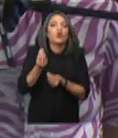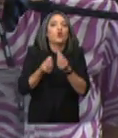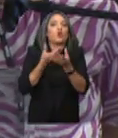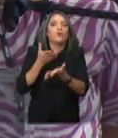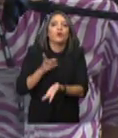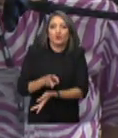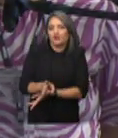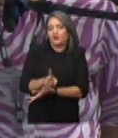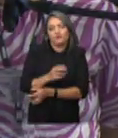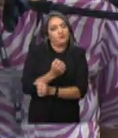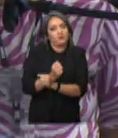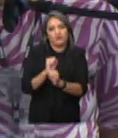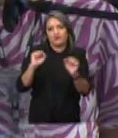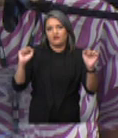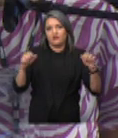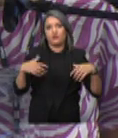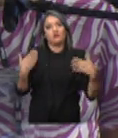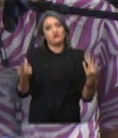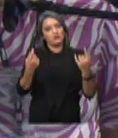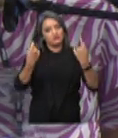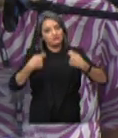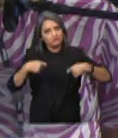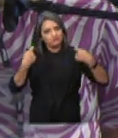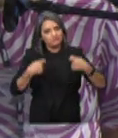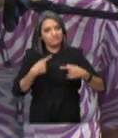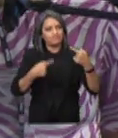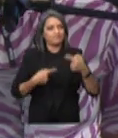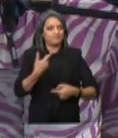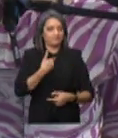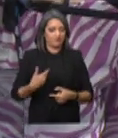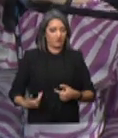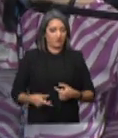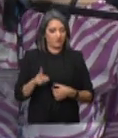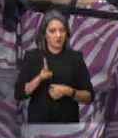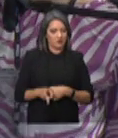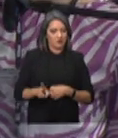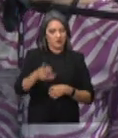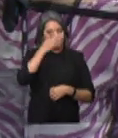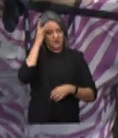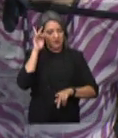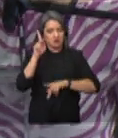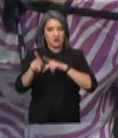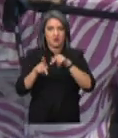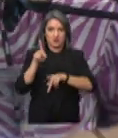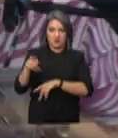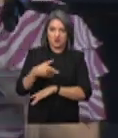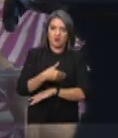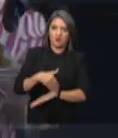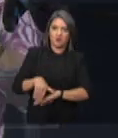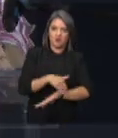portanto se faz necessário políticas públicas contínuas para a população em situação de rua obrigada